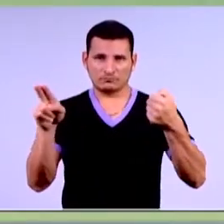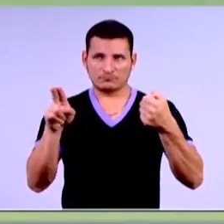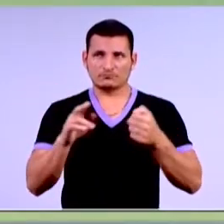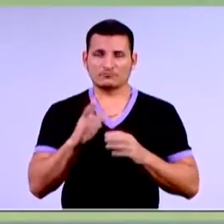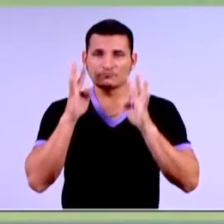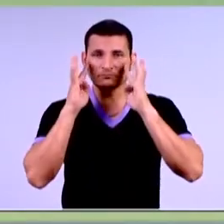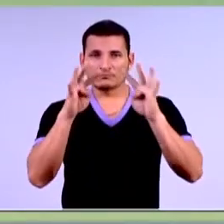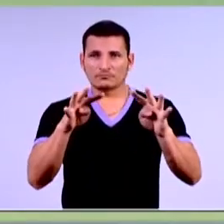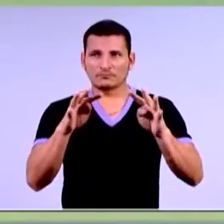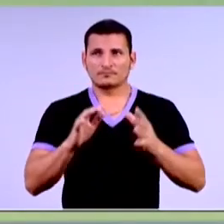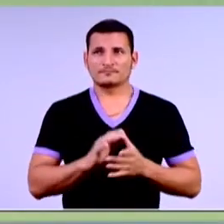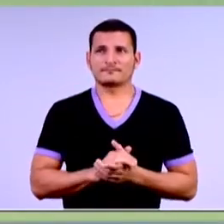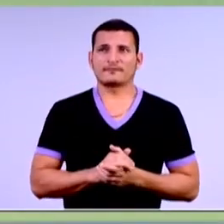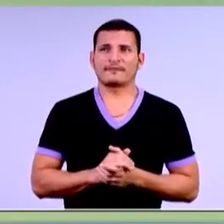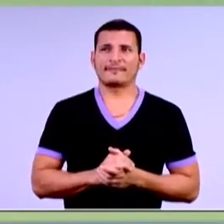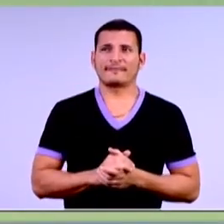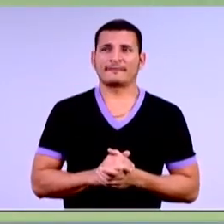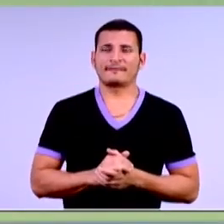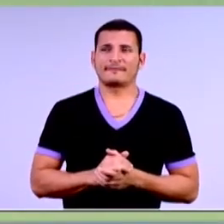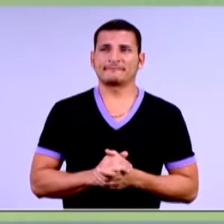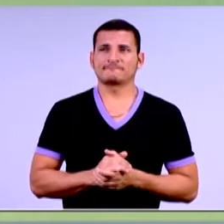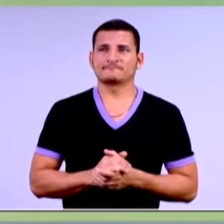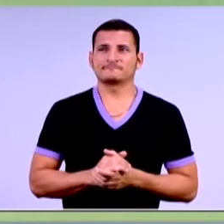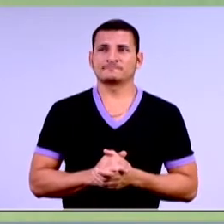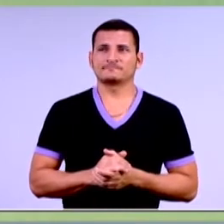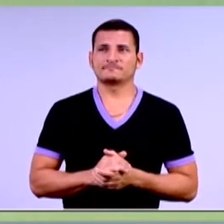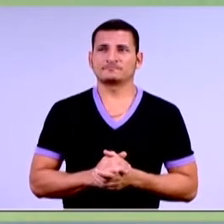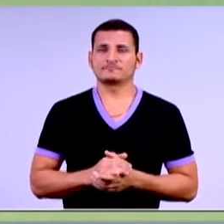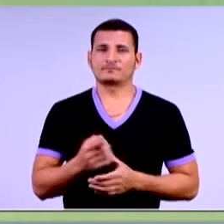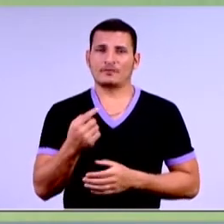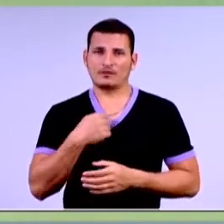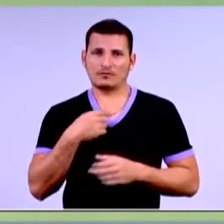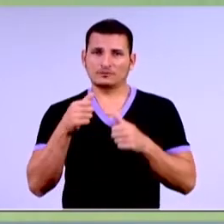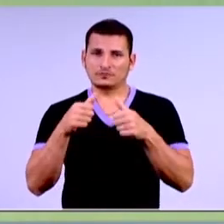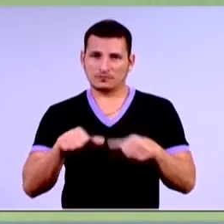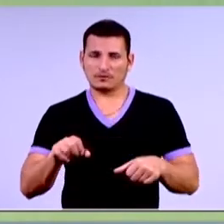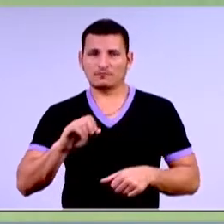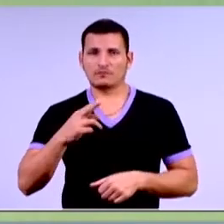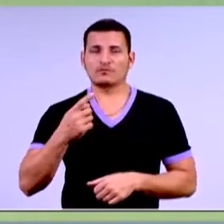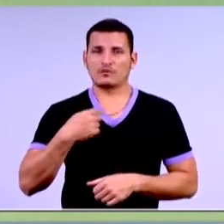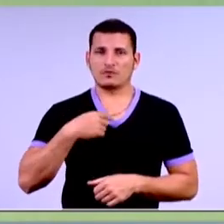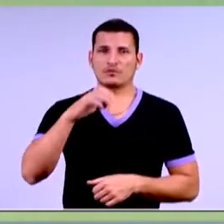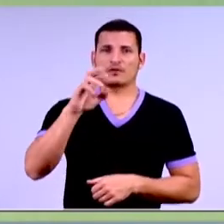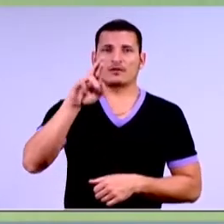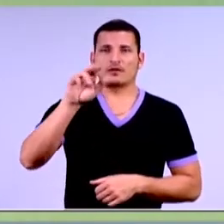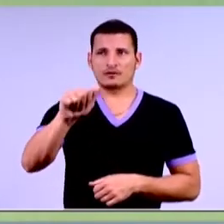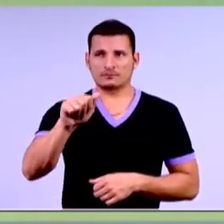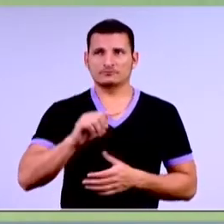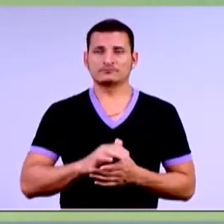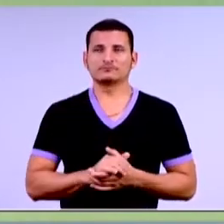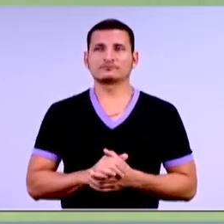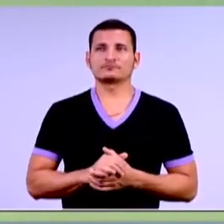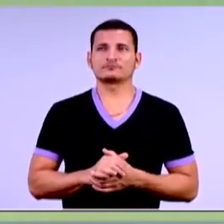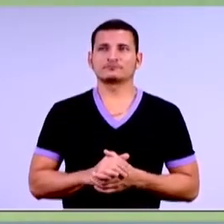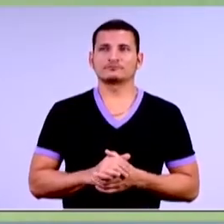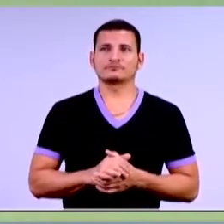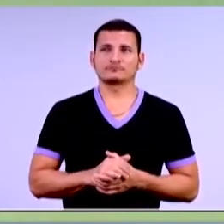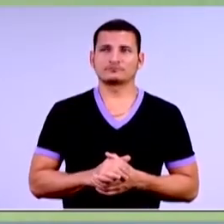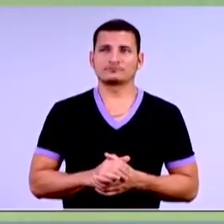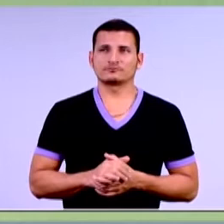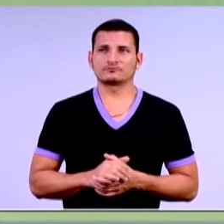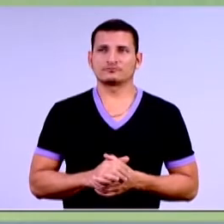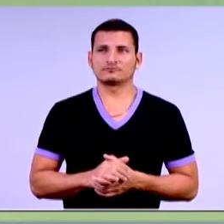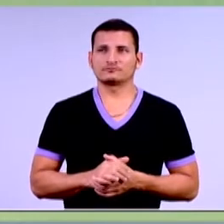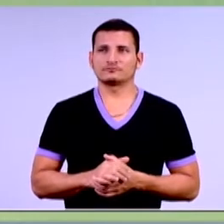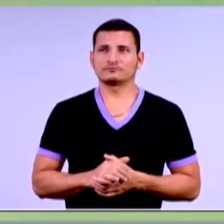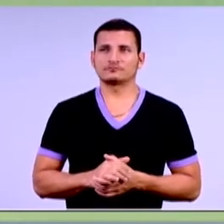atenção ae ward eu estava ou era então concluiu aqui